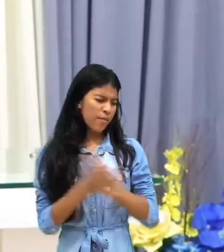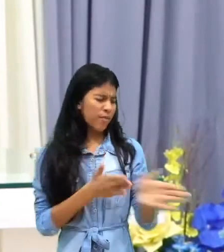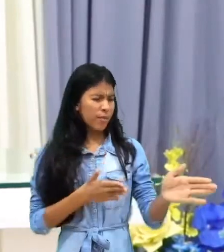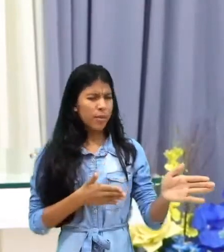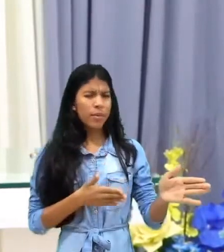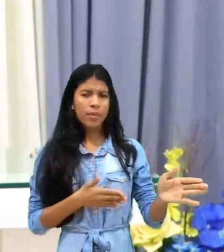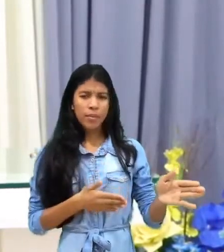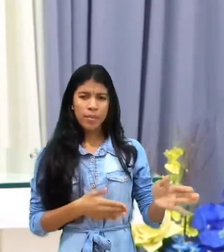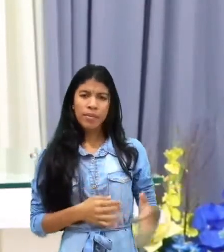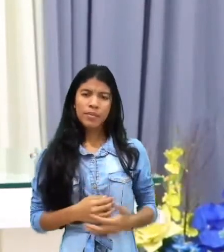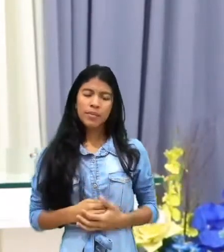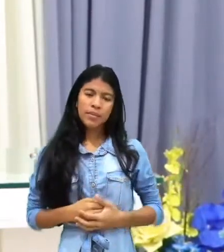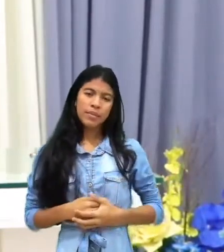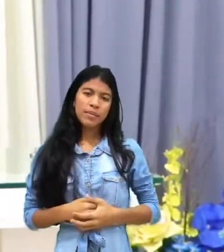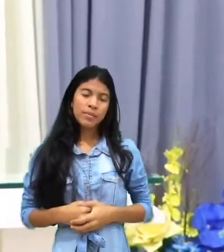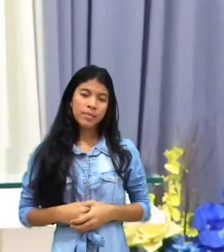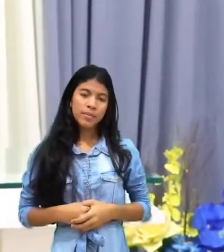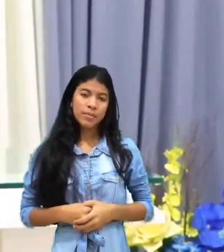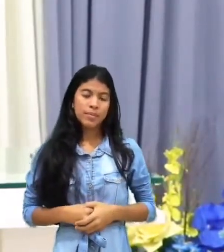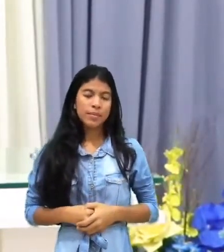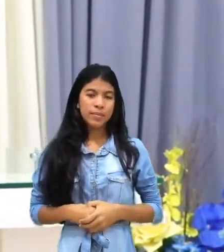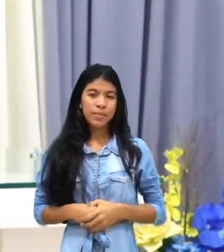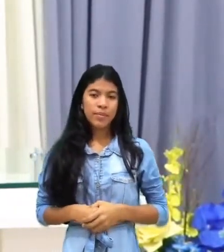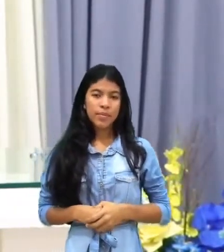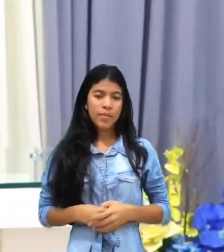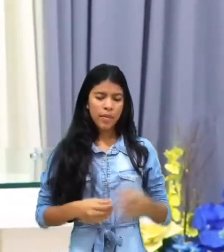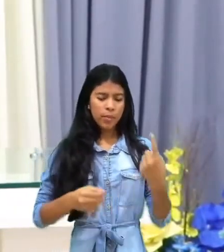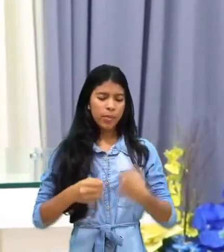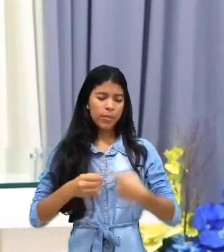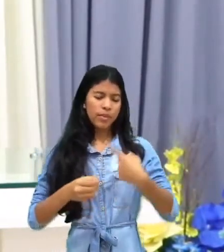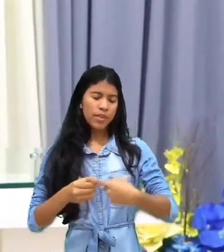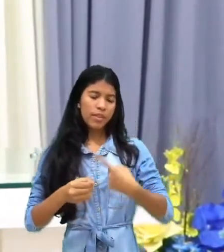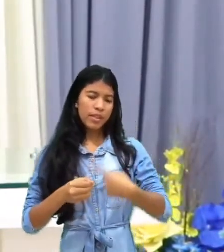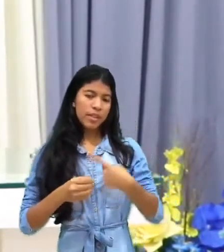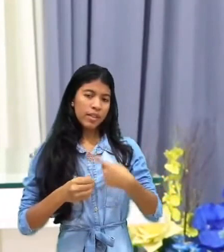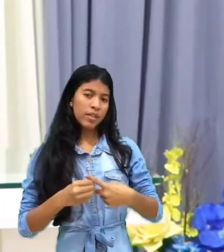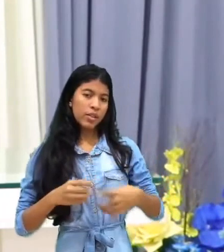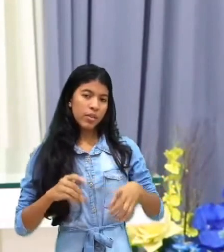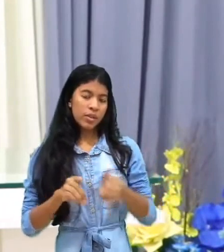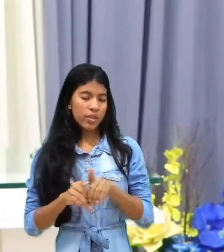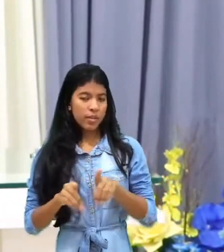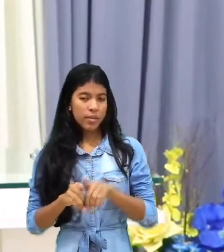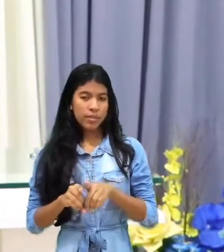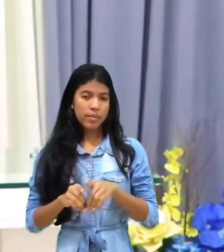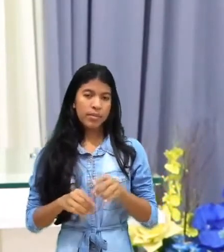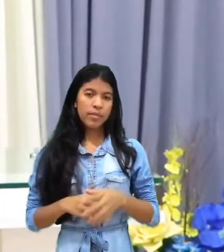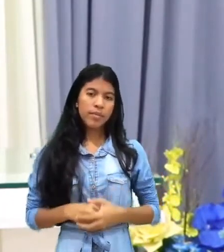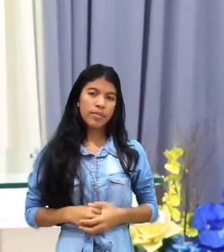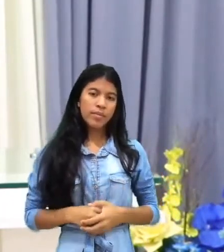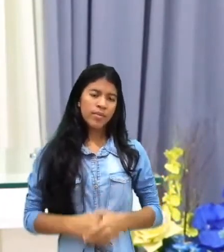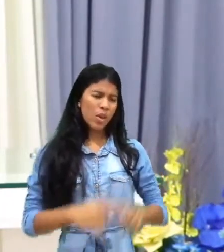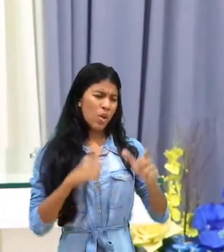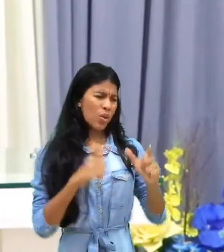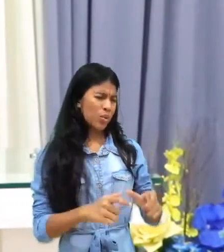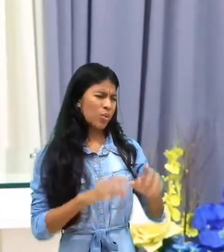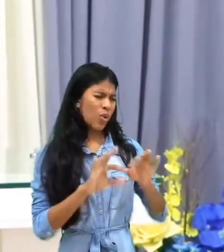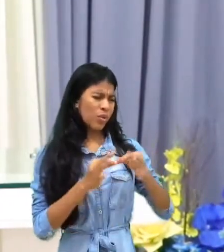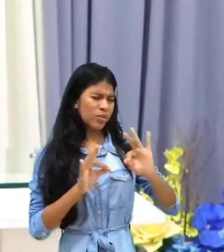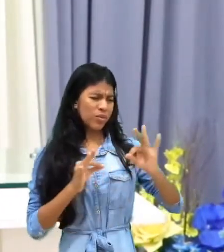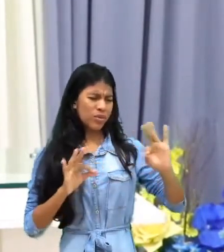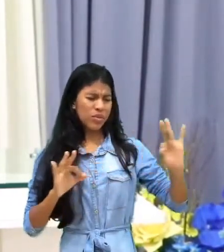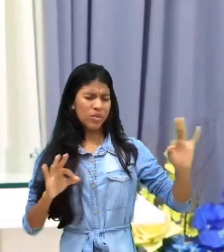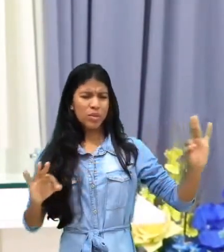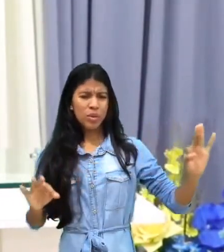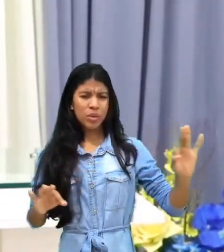aldeia indígena, ou vão mesmo para o interior do estado, para um lugar aí cheio de mato, aquele lugar